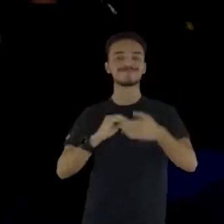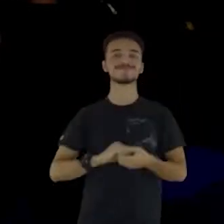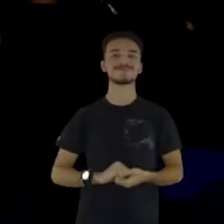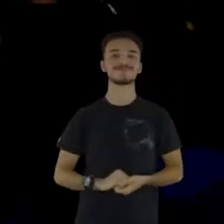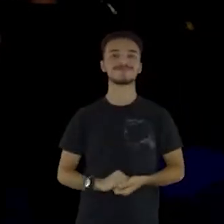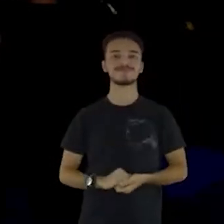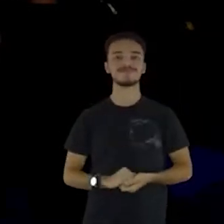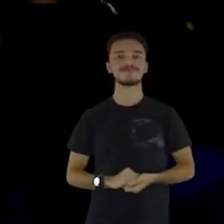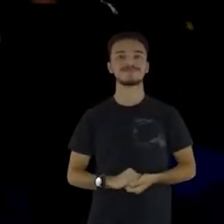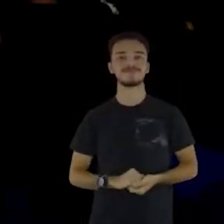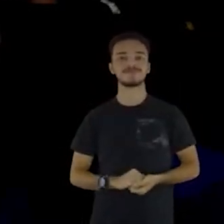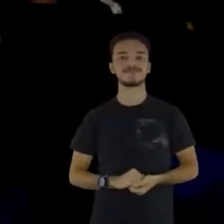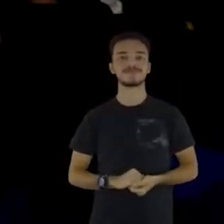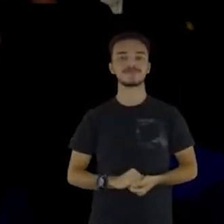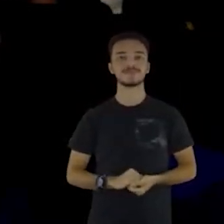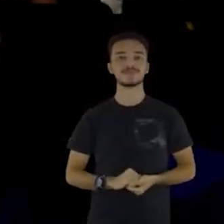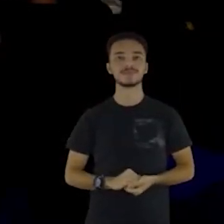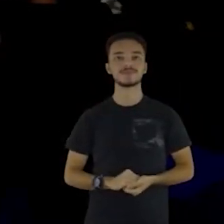dói,